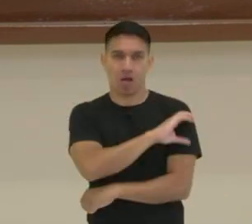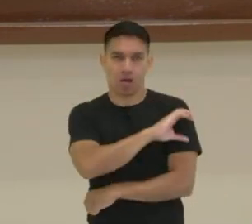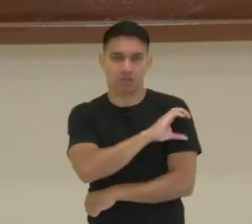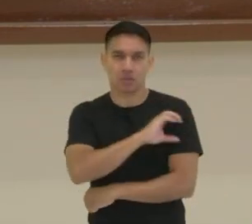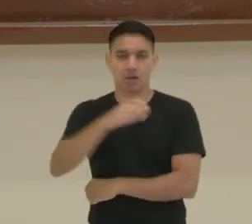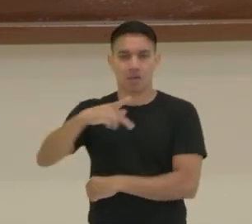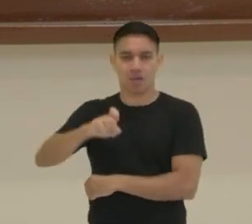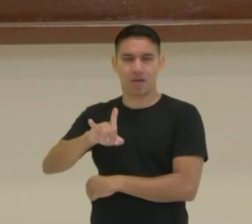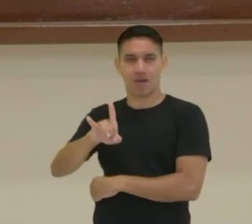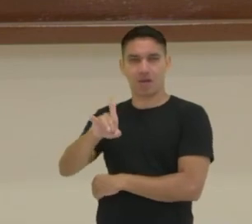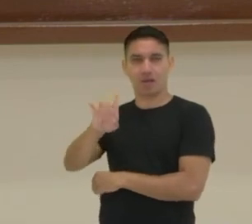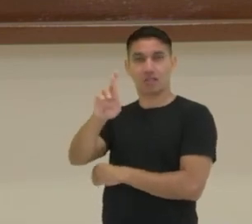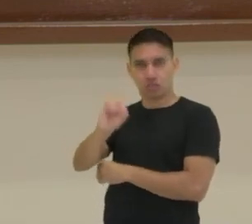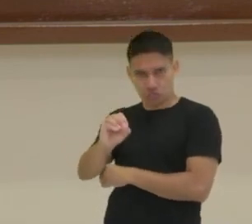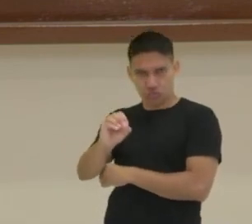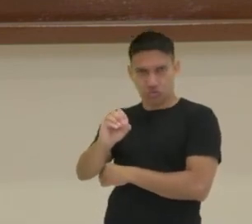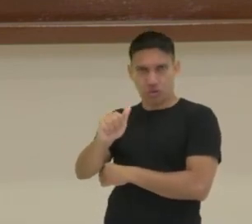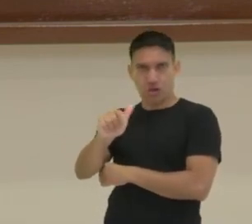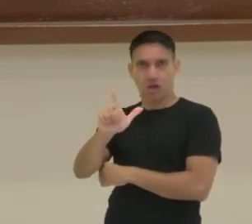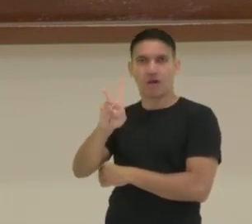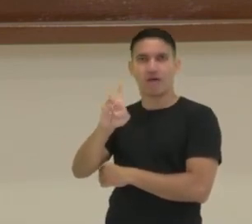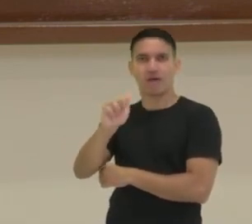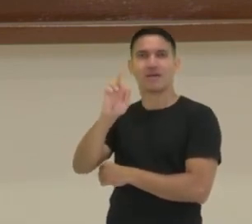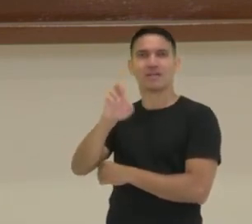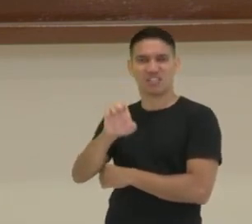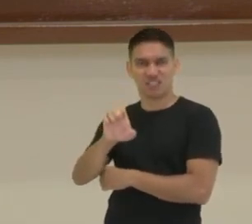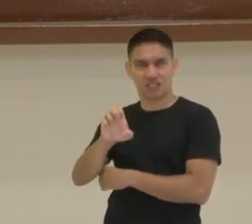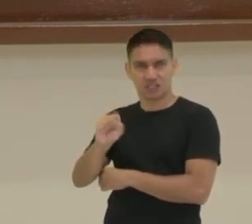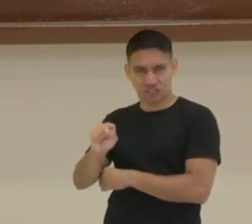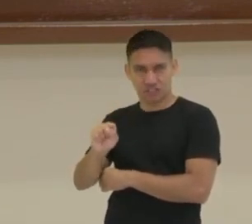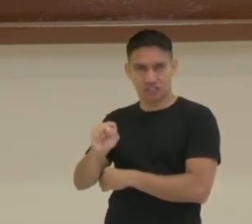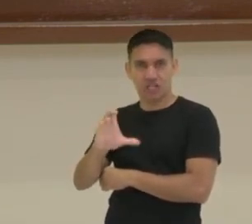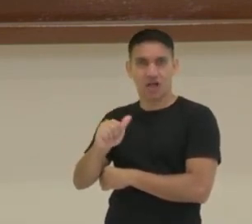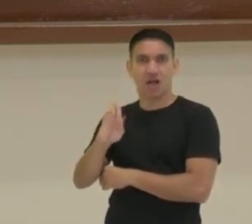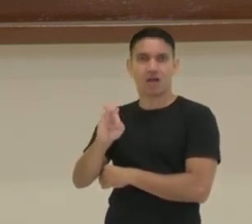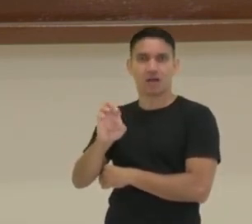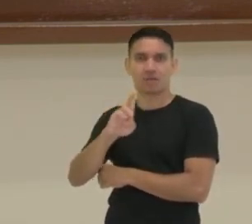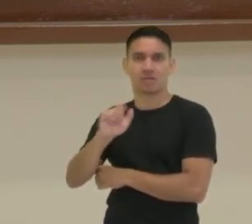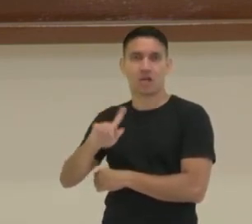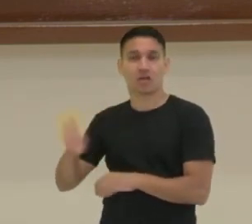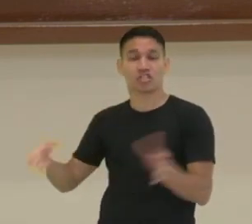com a expedição em 1500. Ok? Foi isso que nós vimos nessa